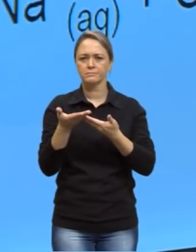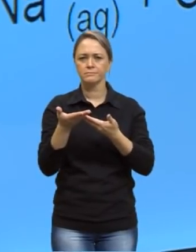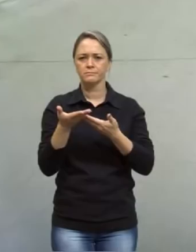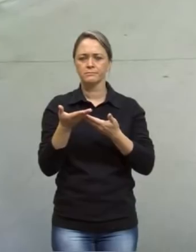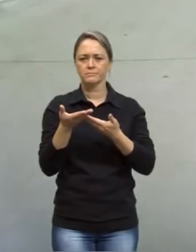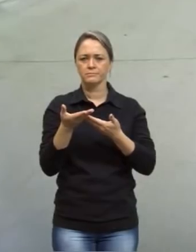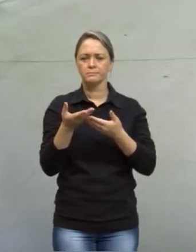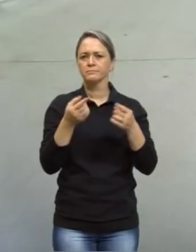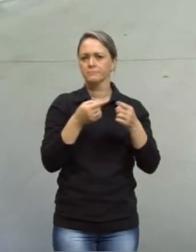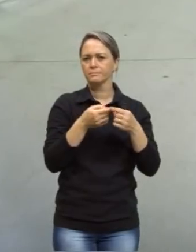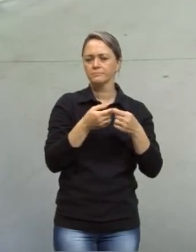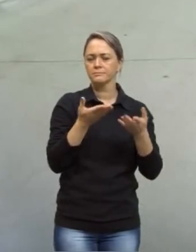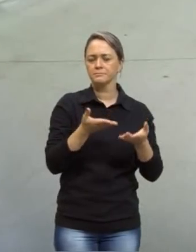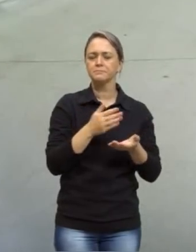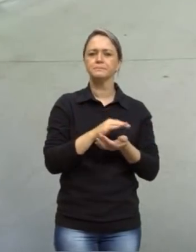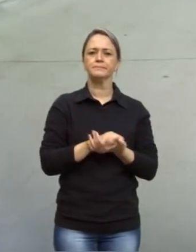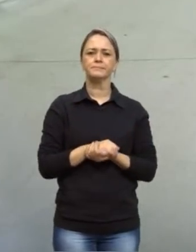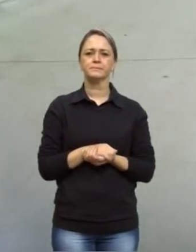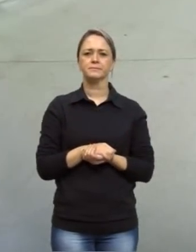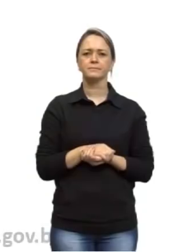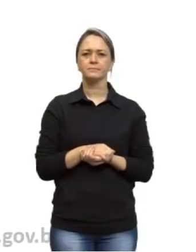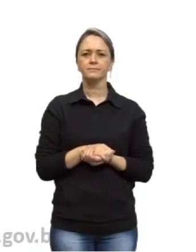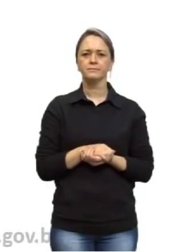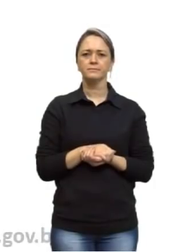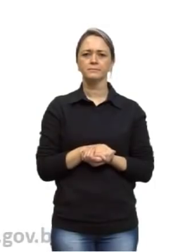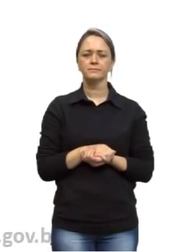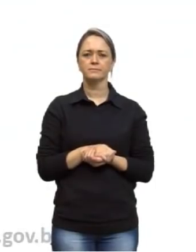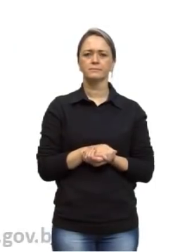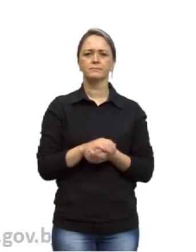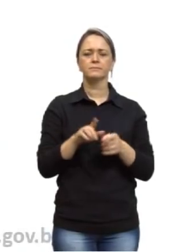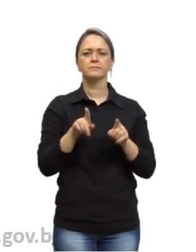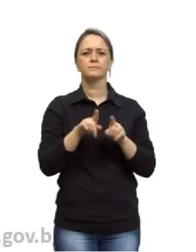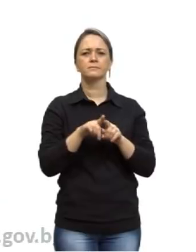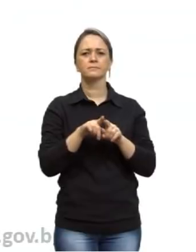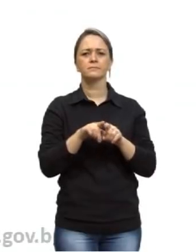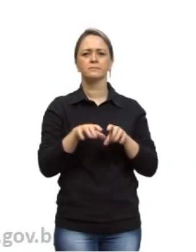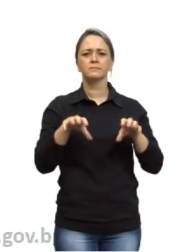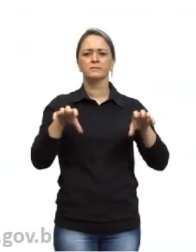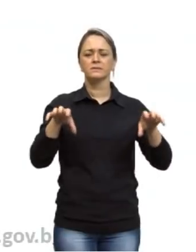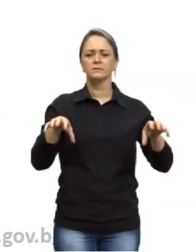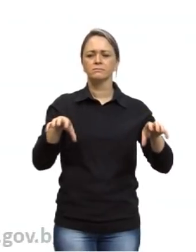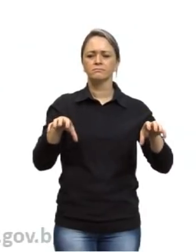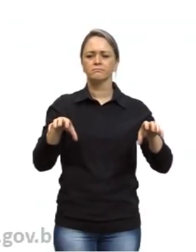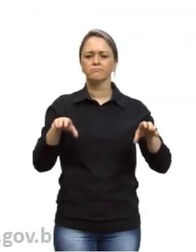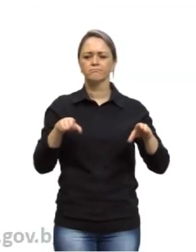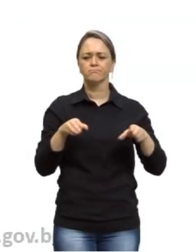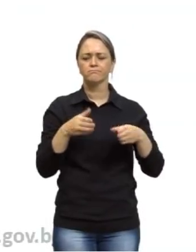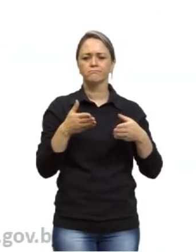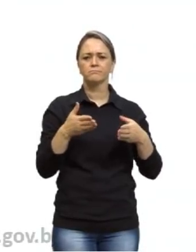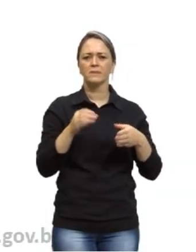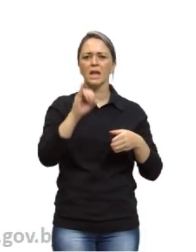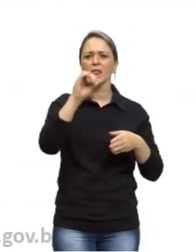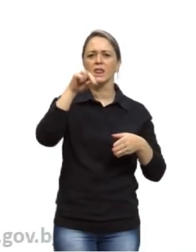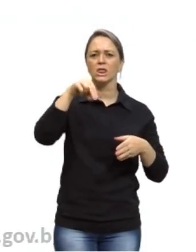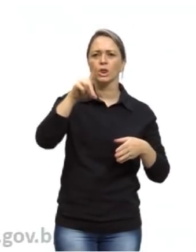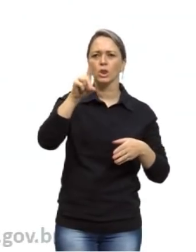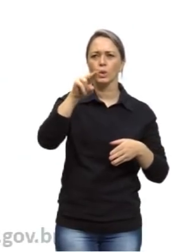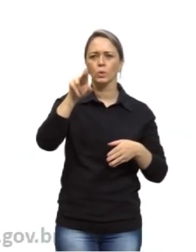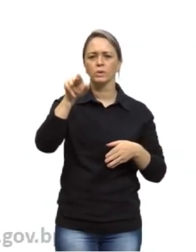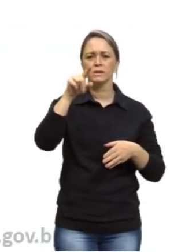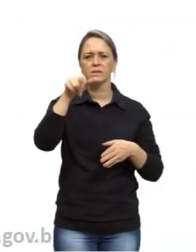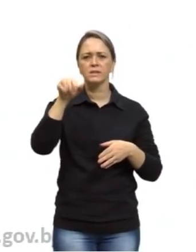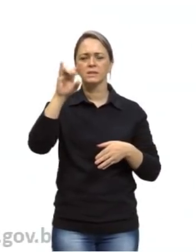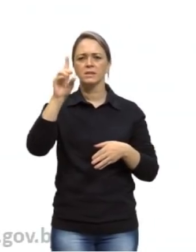tranquilo pode passar e nós temos também de polo induzido-dipolo induzido nesse caso aqui